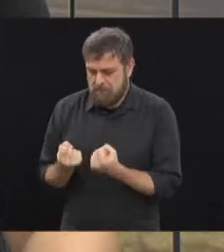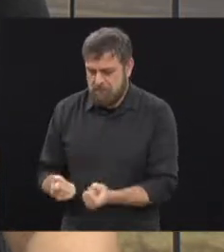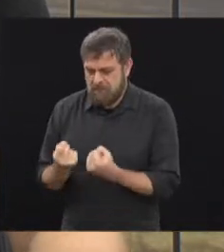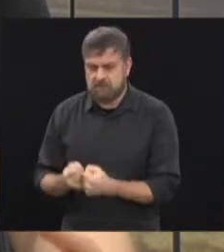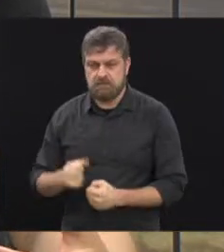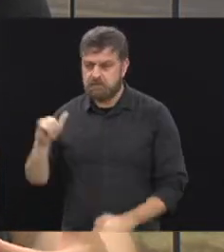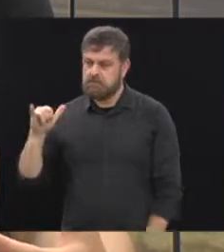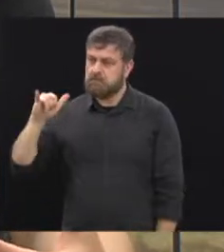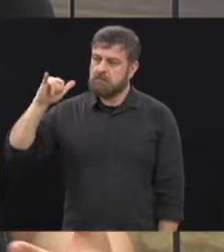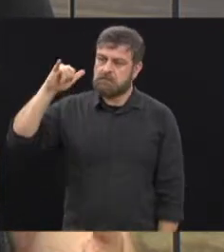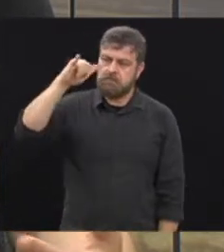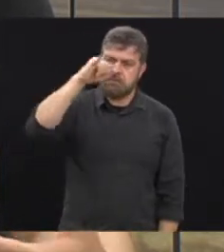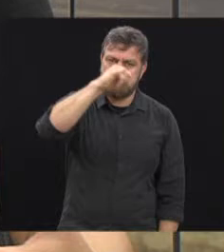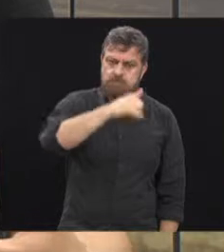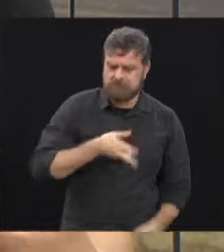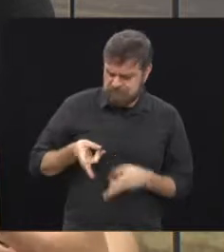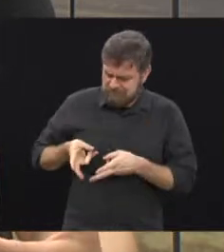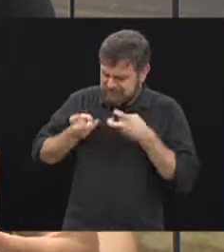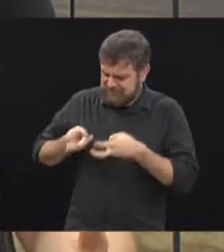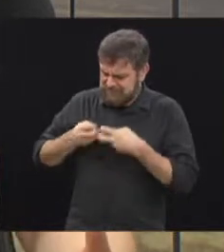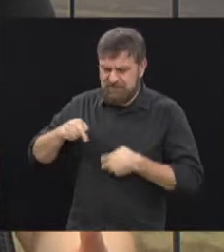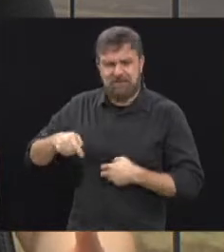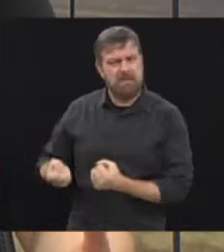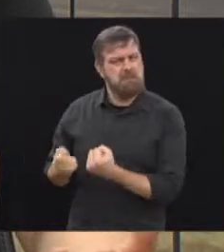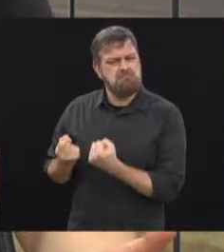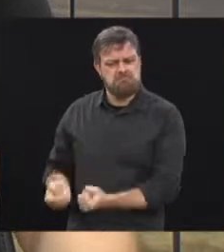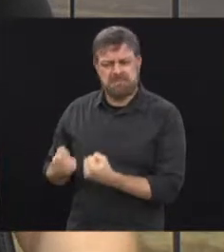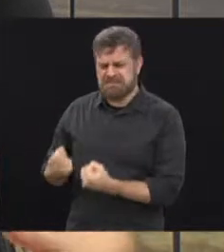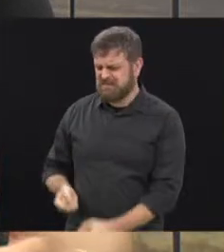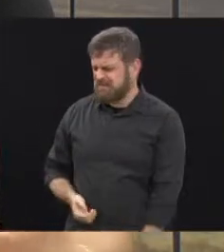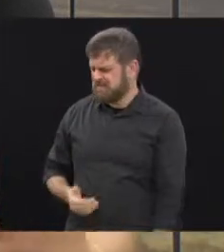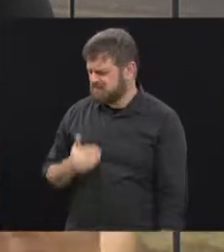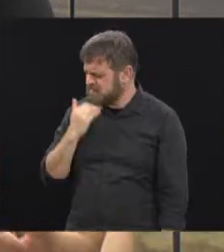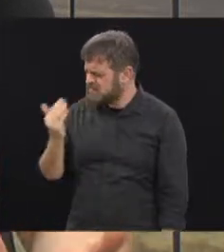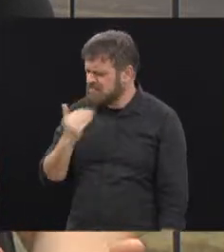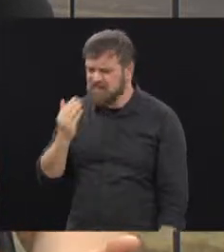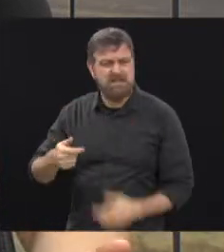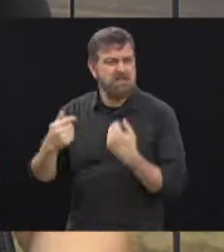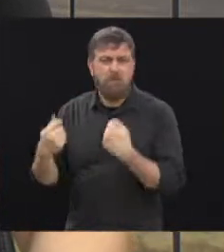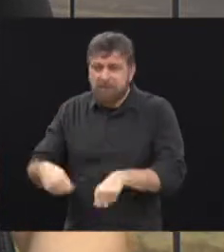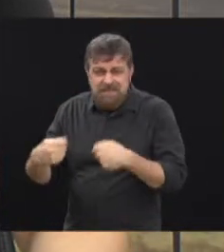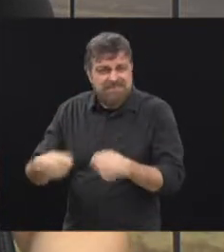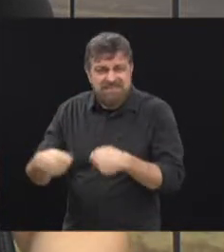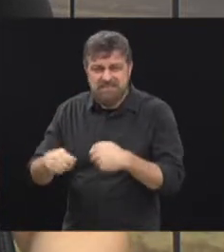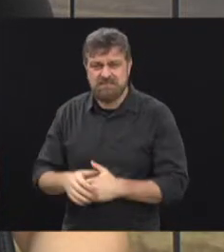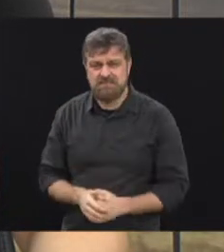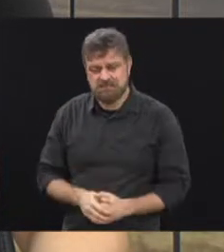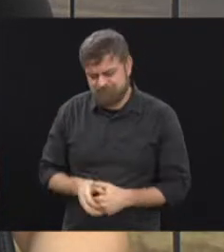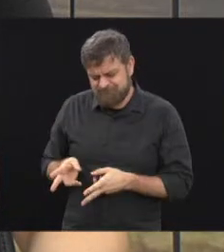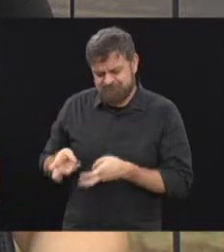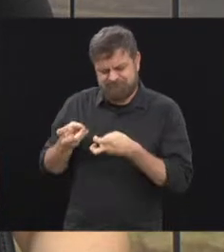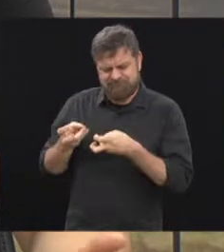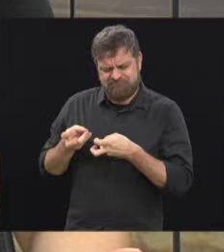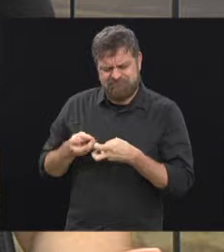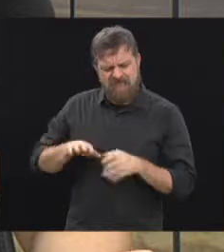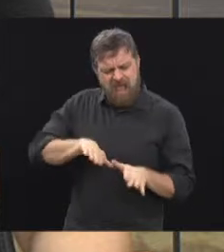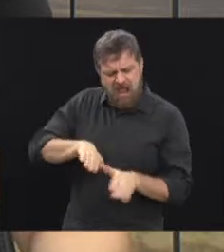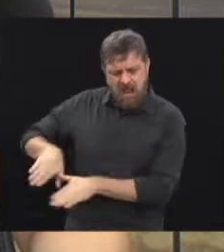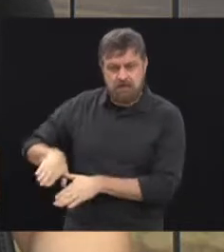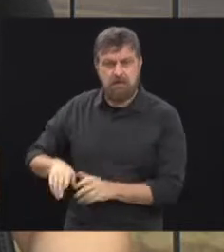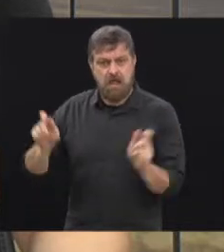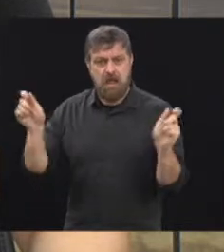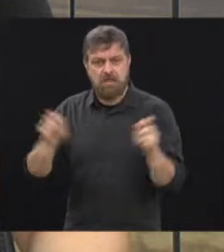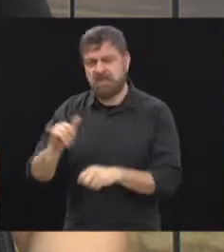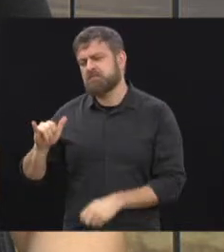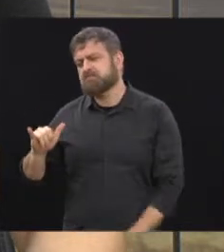eu fui viajando e fui percebendo que aquela mala era muito pesada, que eu não precisava de tudo aquilo e que eu poderia viajar